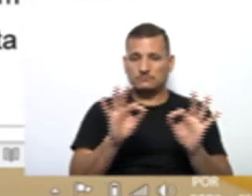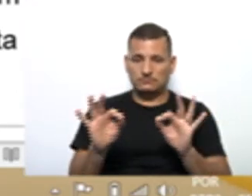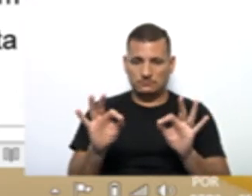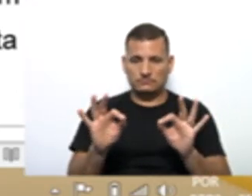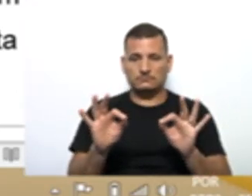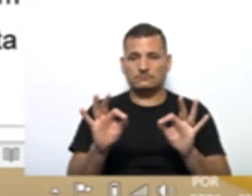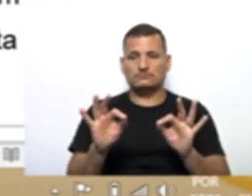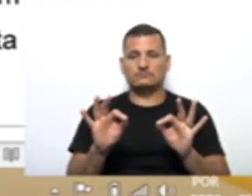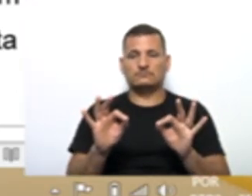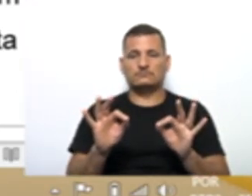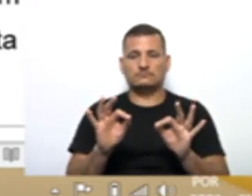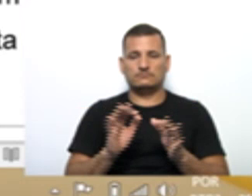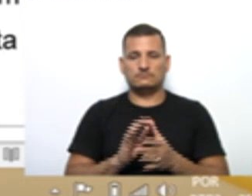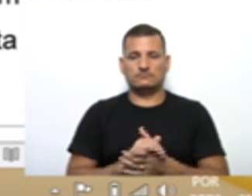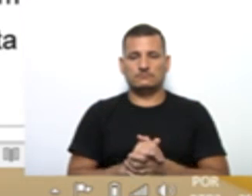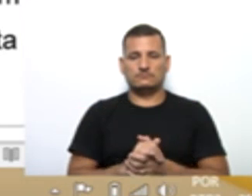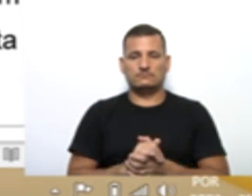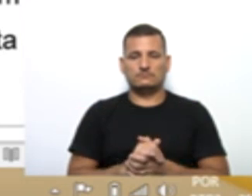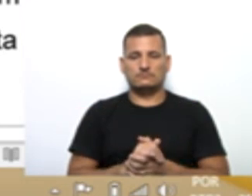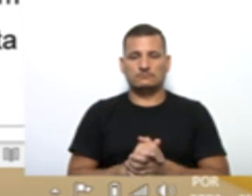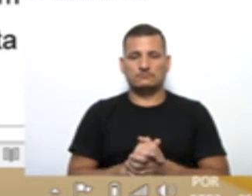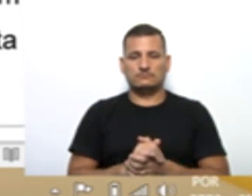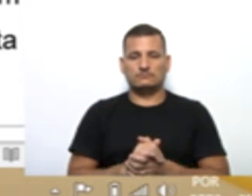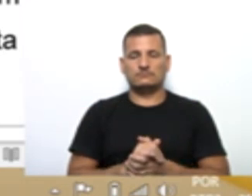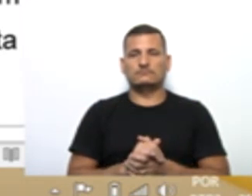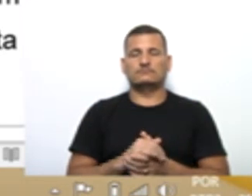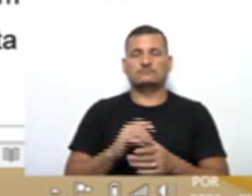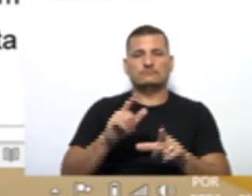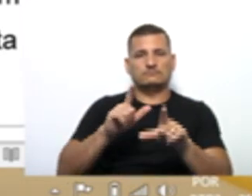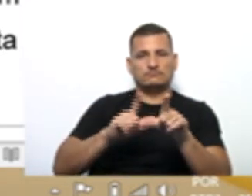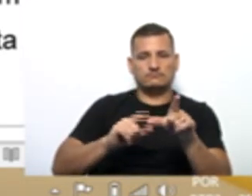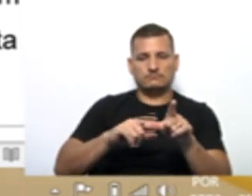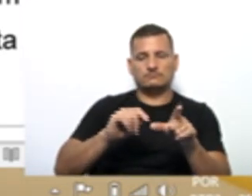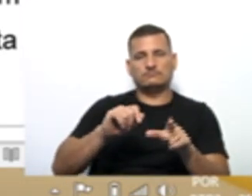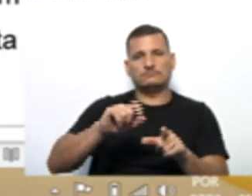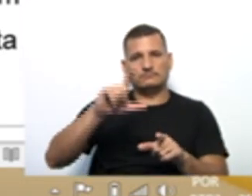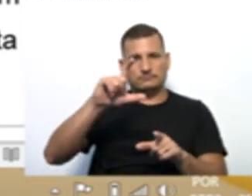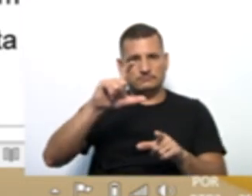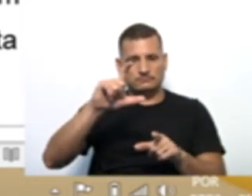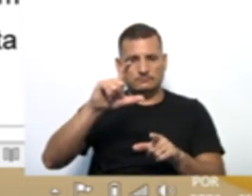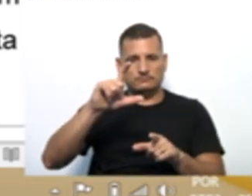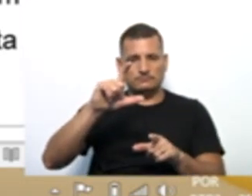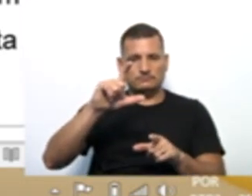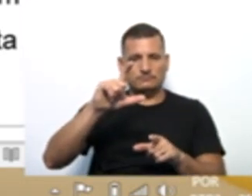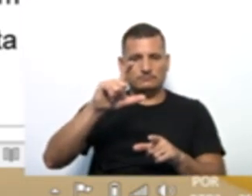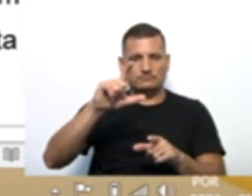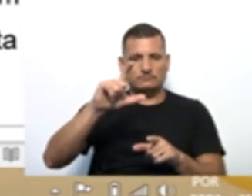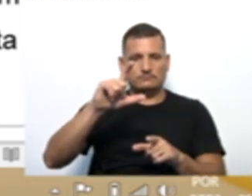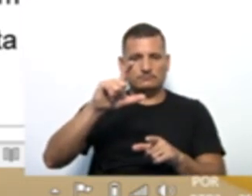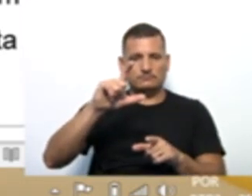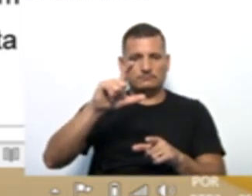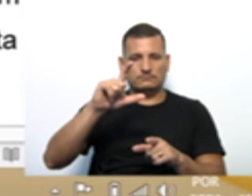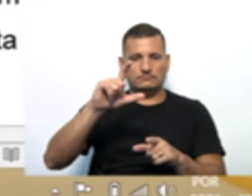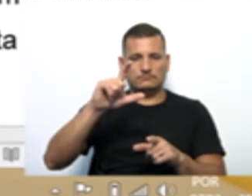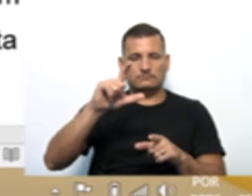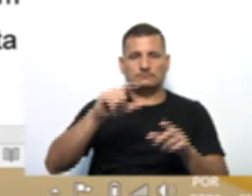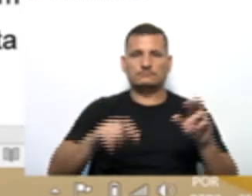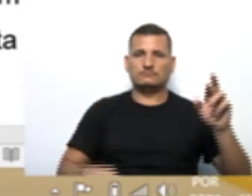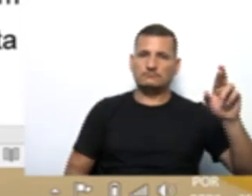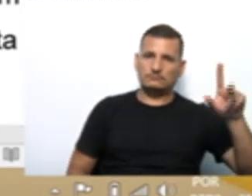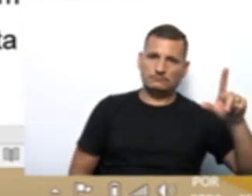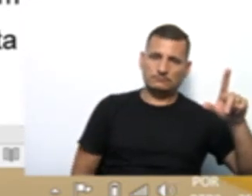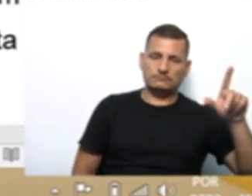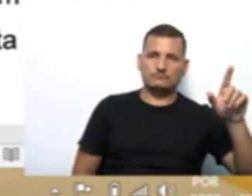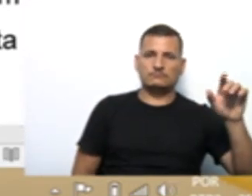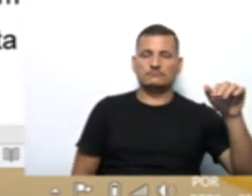eu coloco toda em caixa alta o nome, quer dizer, o último nome do autor, correto? No início, ó, a diferença de Pedro Demo,